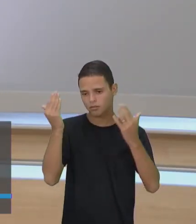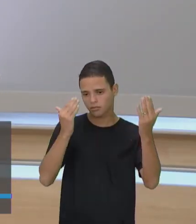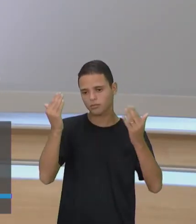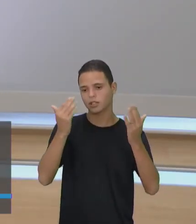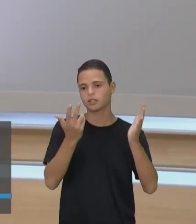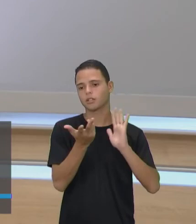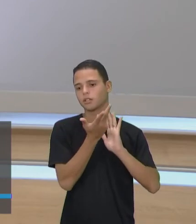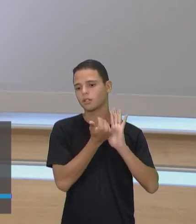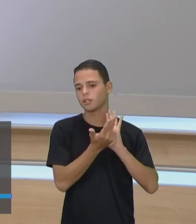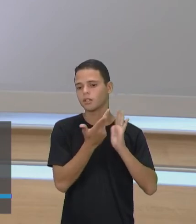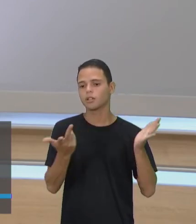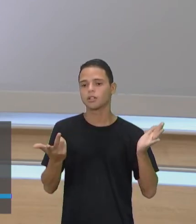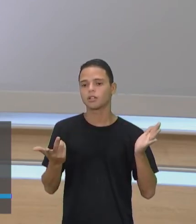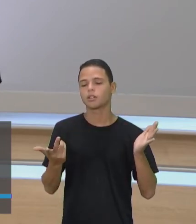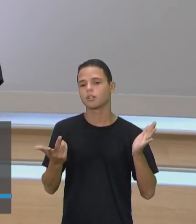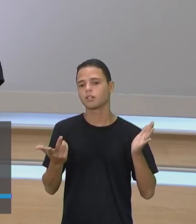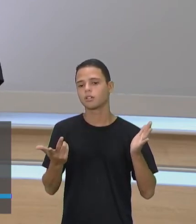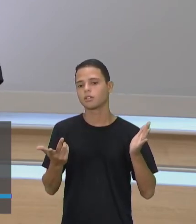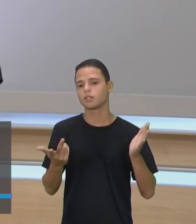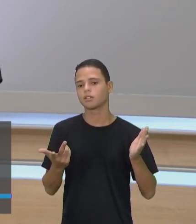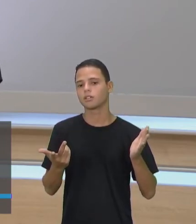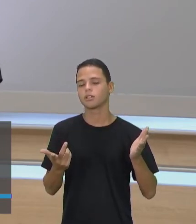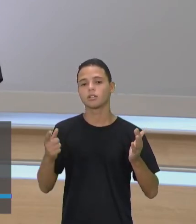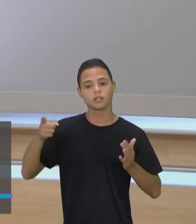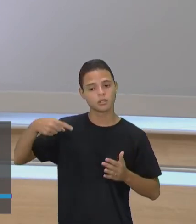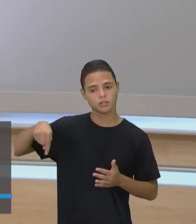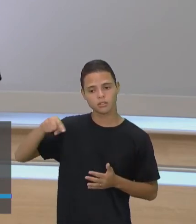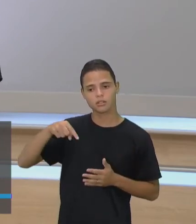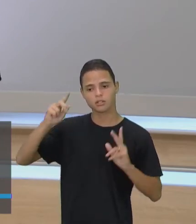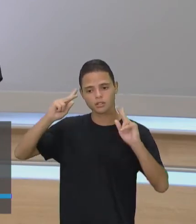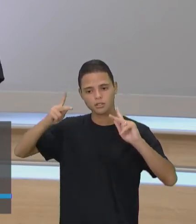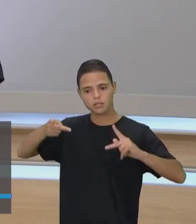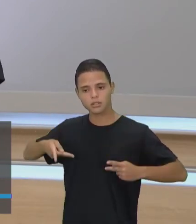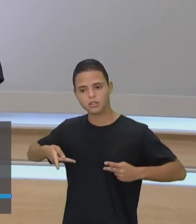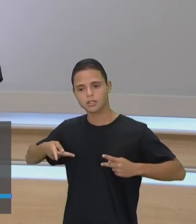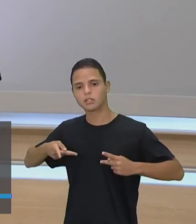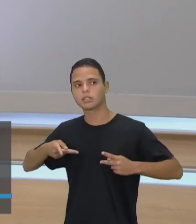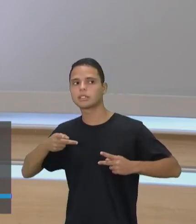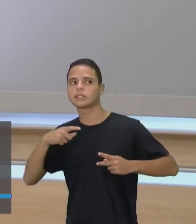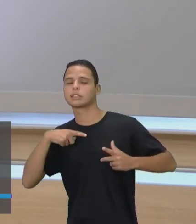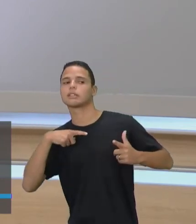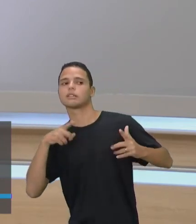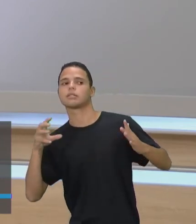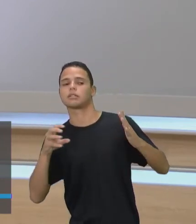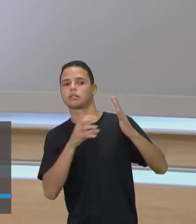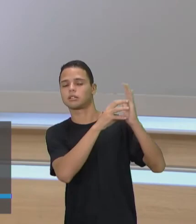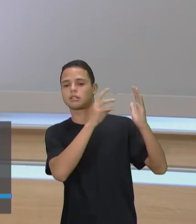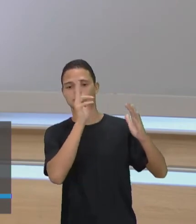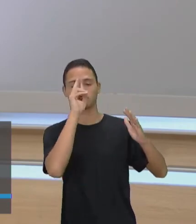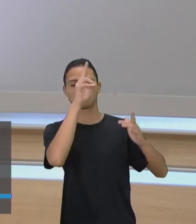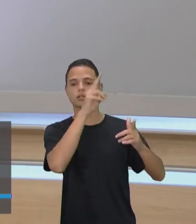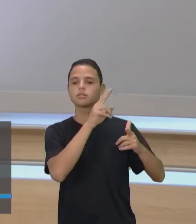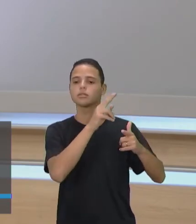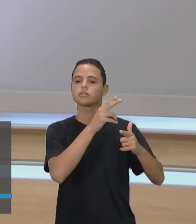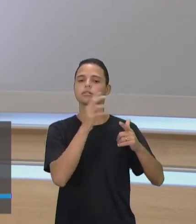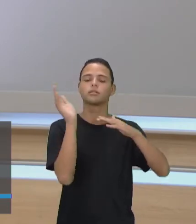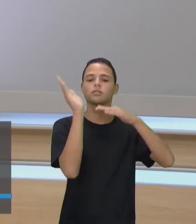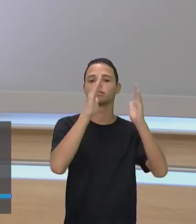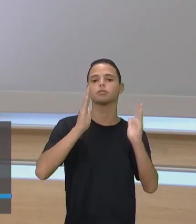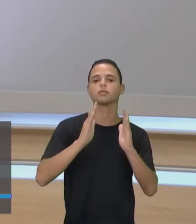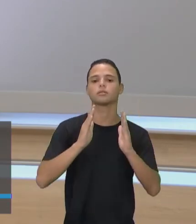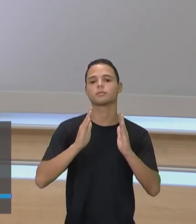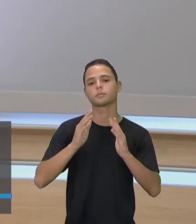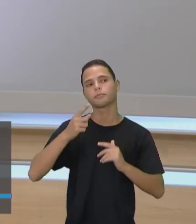que a gente, como ser humano, a gente hackeou a natureza. Sim, a gente com deu certeza. um hack. Porque, por exemplo, se a gente pensasse numa situação